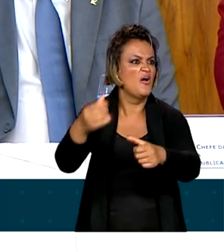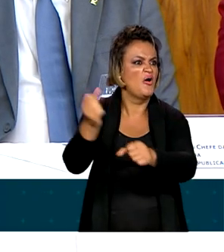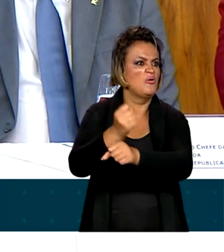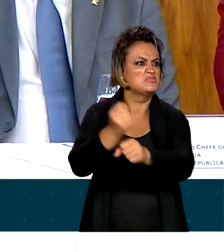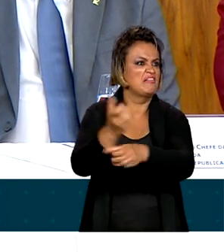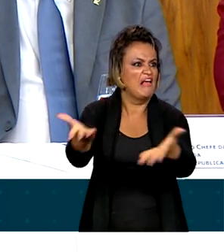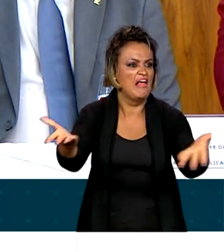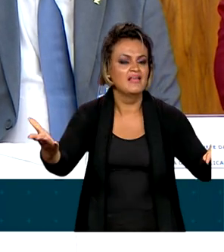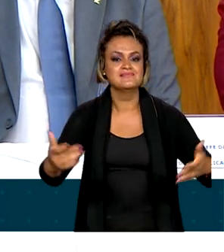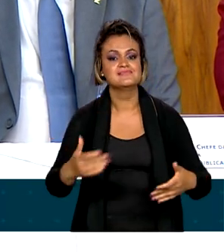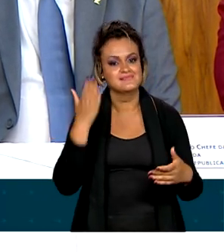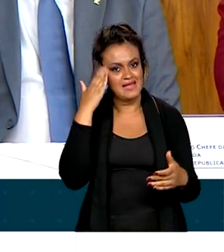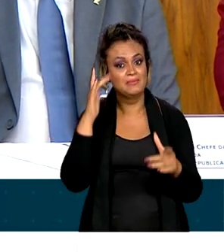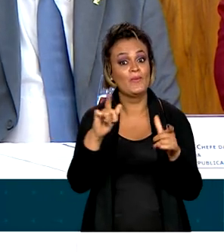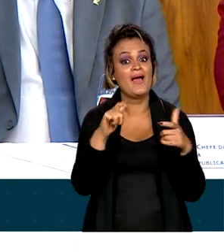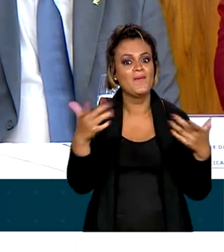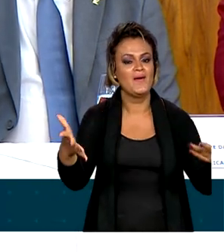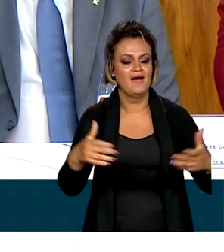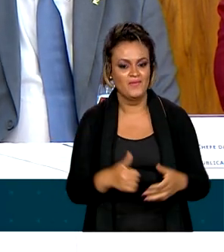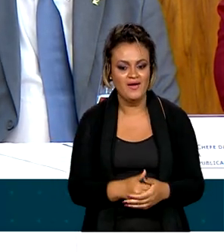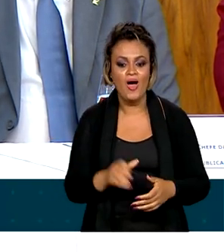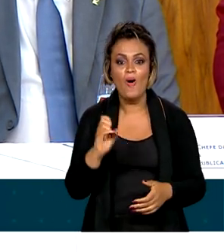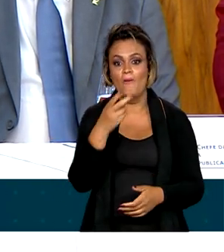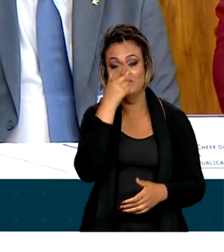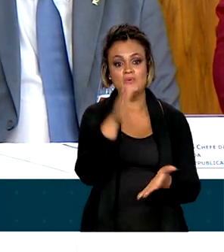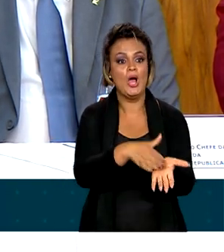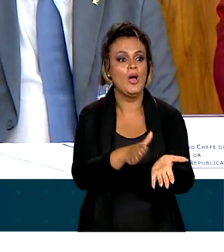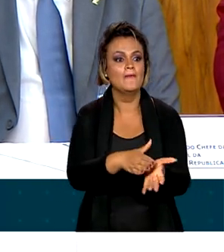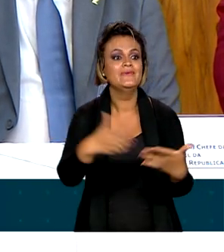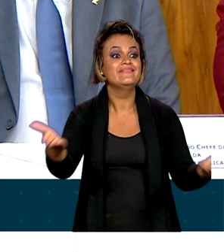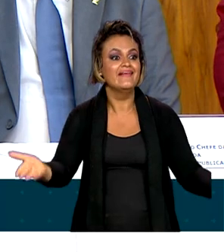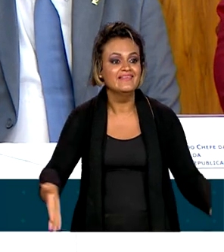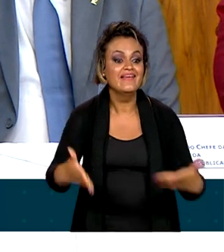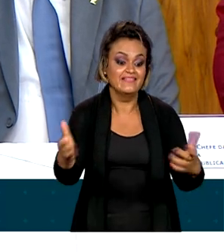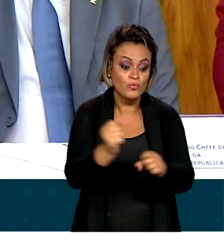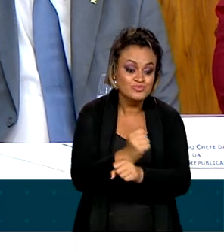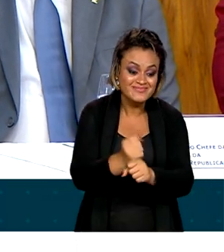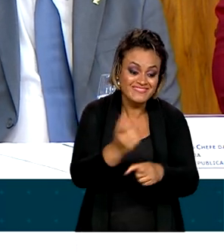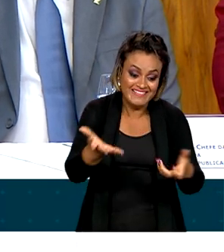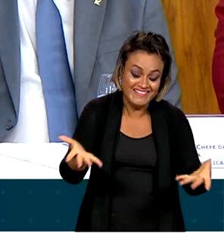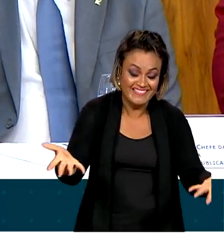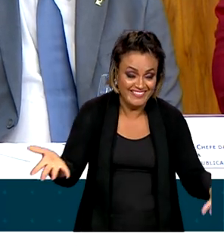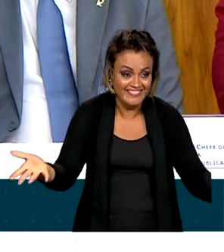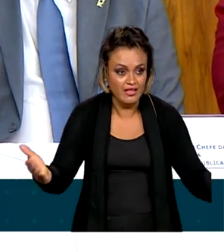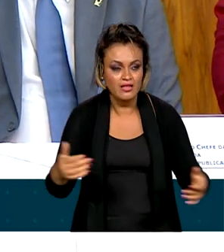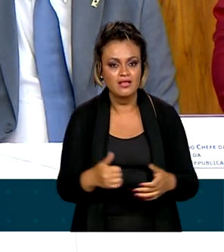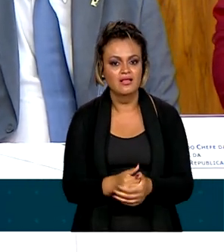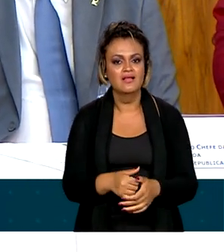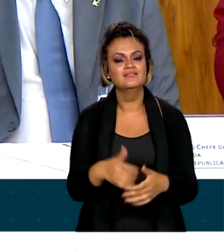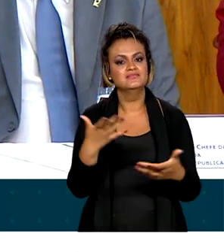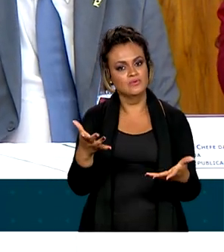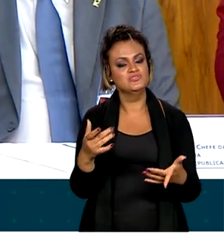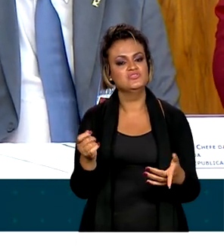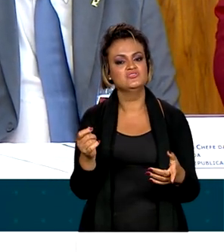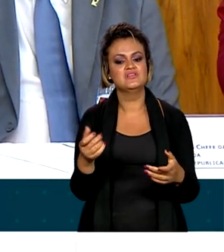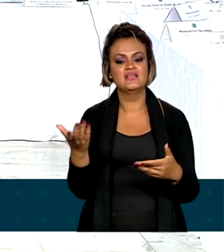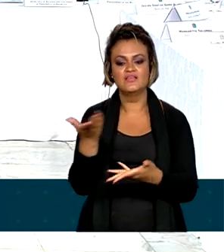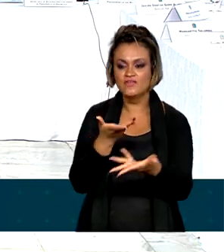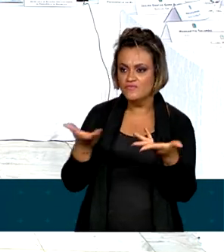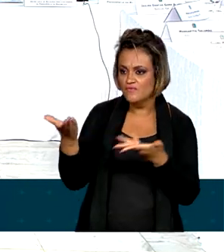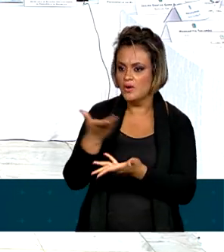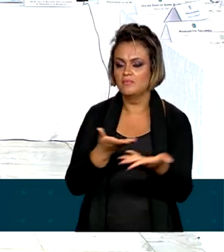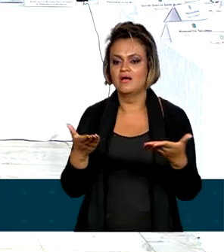qual é o lugar que o pessoal cobra vocês, que precisa ter alguma obra. E nós precisamos, então, compartilhar com